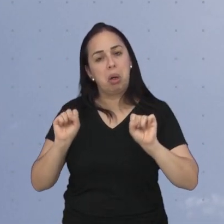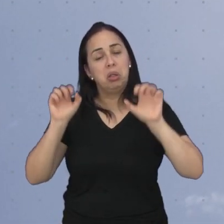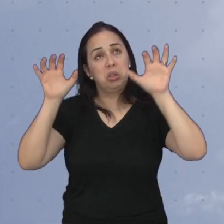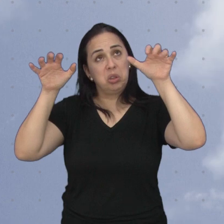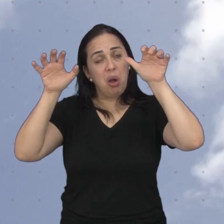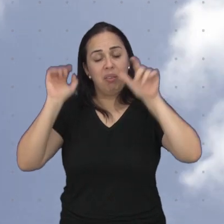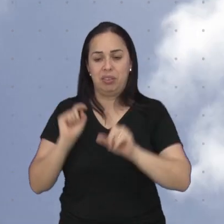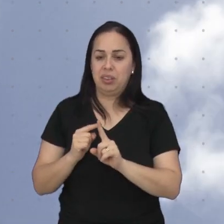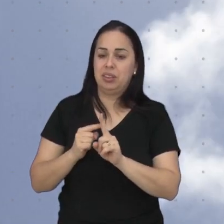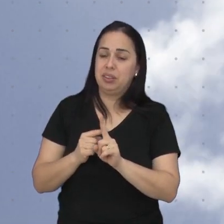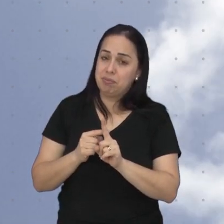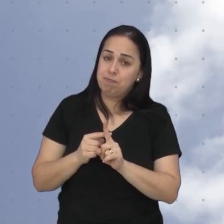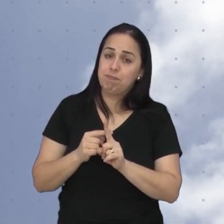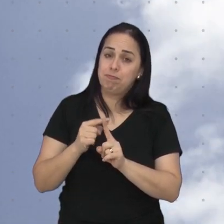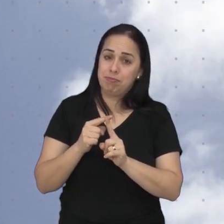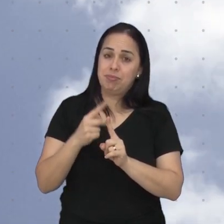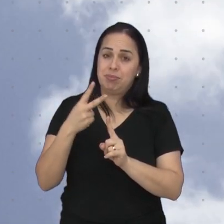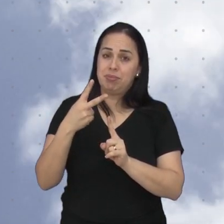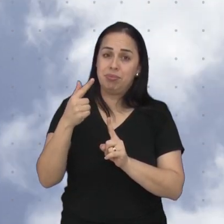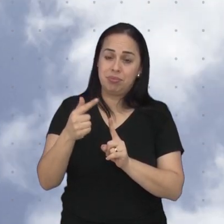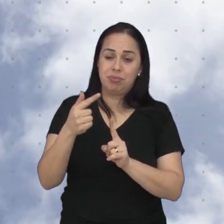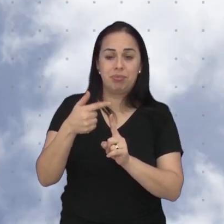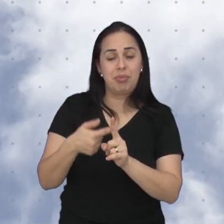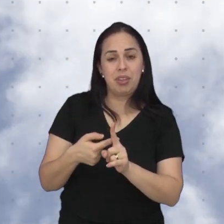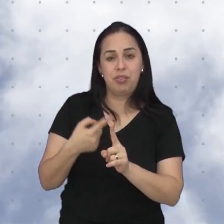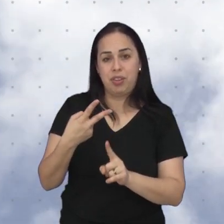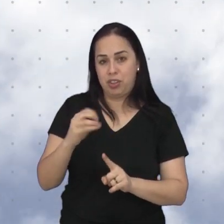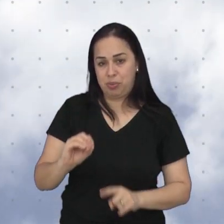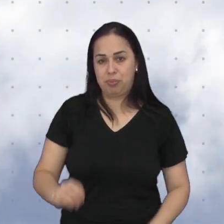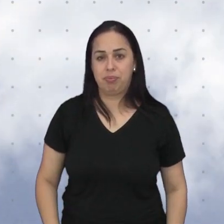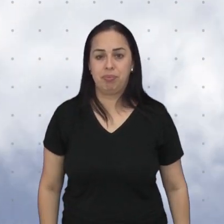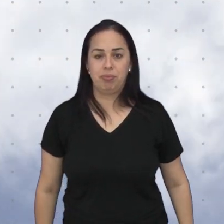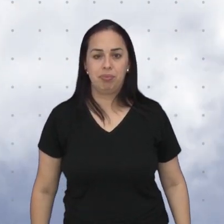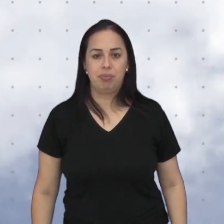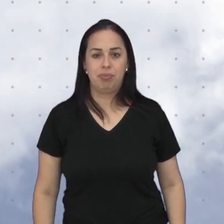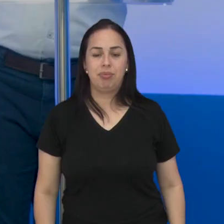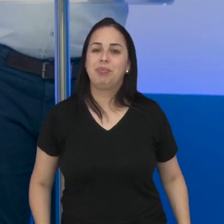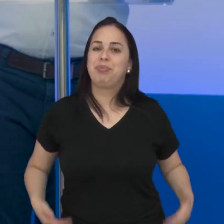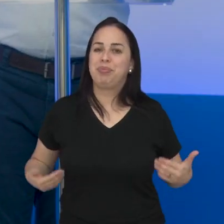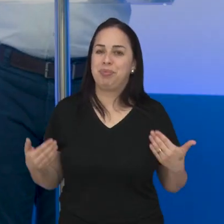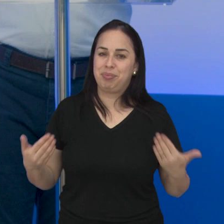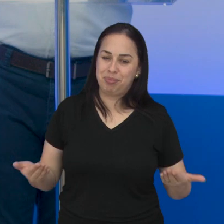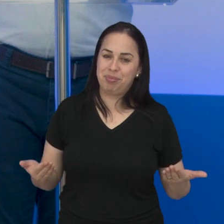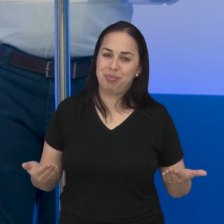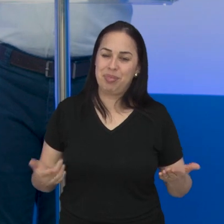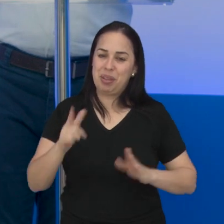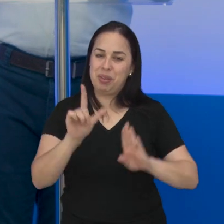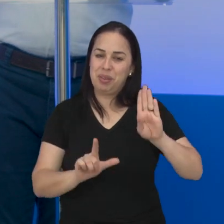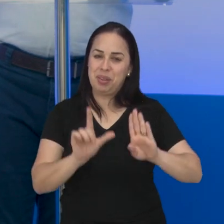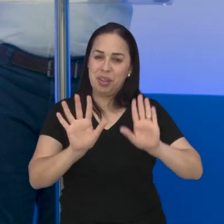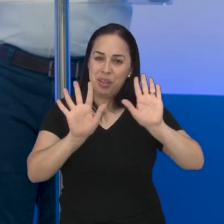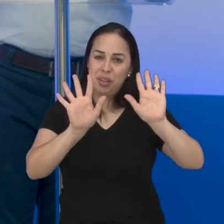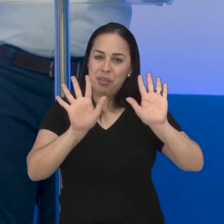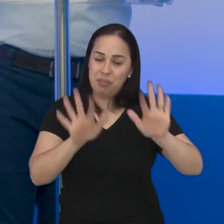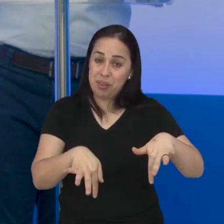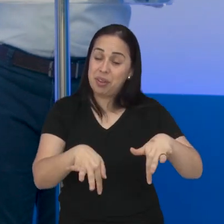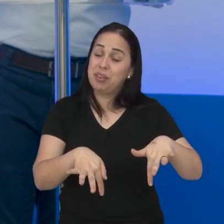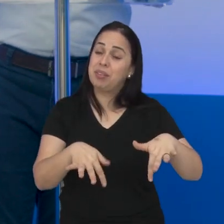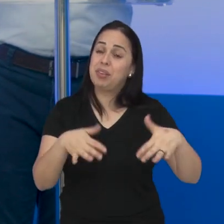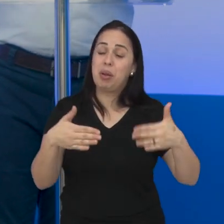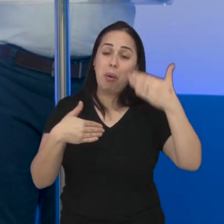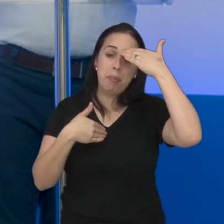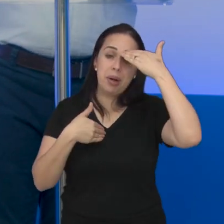transplantes de órgão de rim, mas existe também uma exigência de compatibilidade maior. Então, são